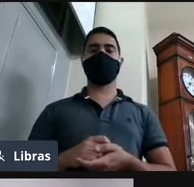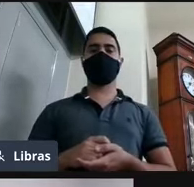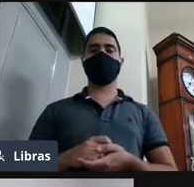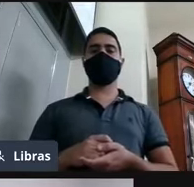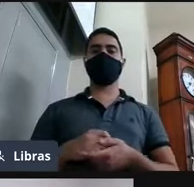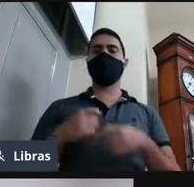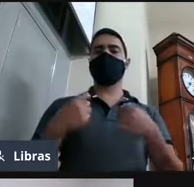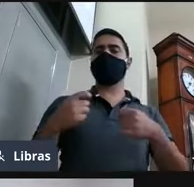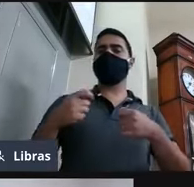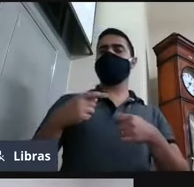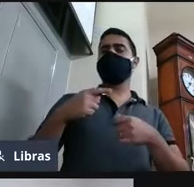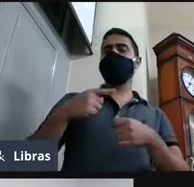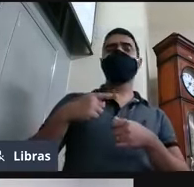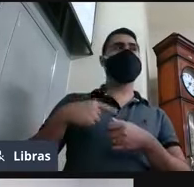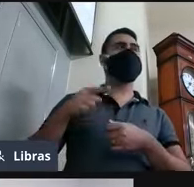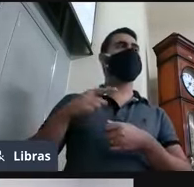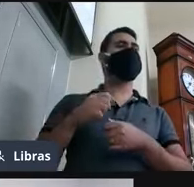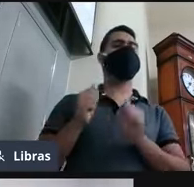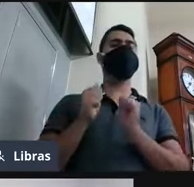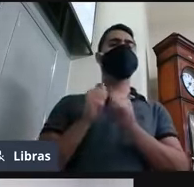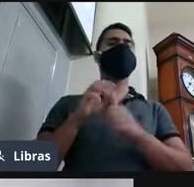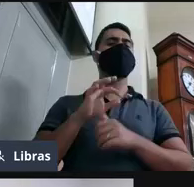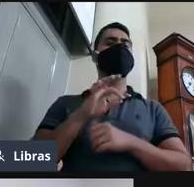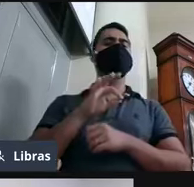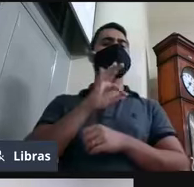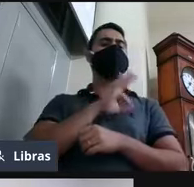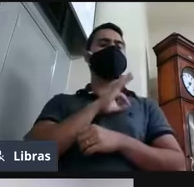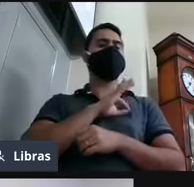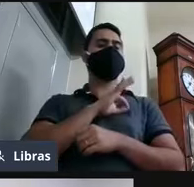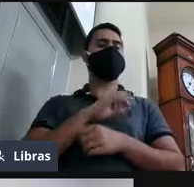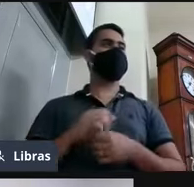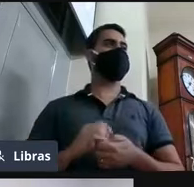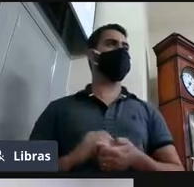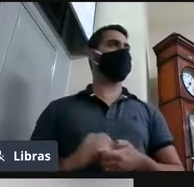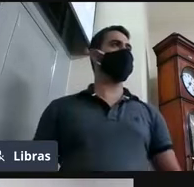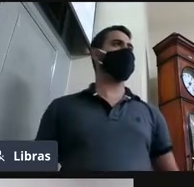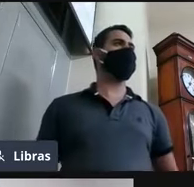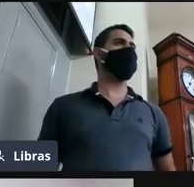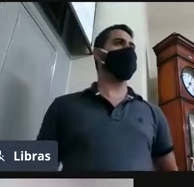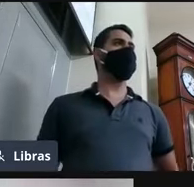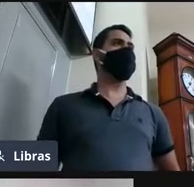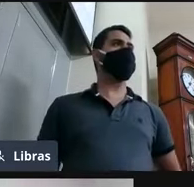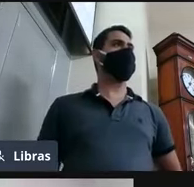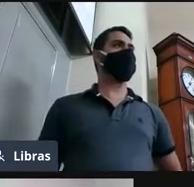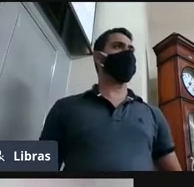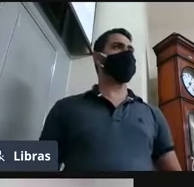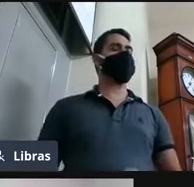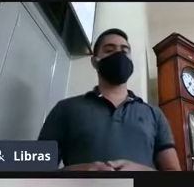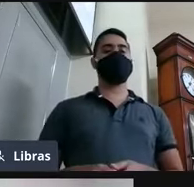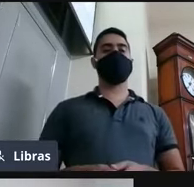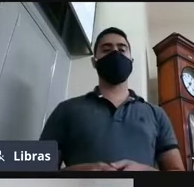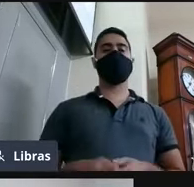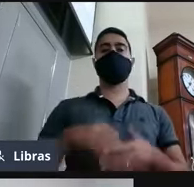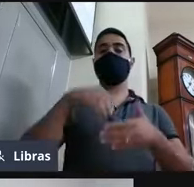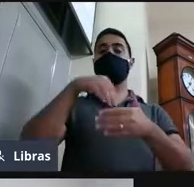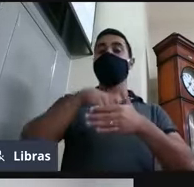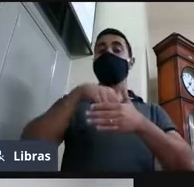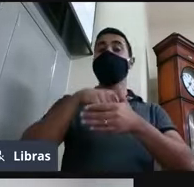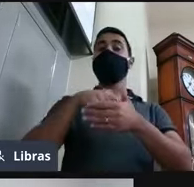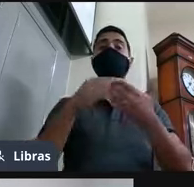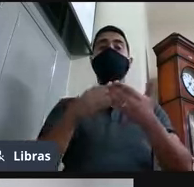dirigir ao distrito com as autoridades policiais. Dr. Aloysio Saulo Breves Balha,